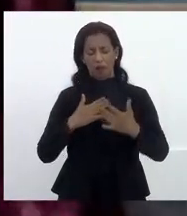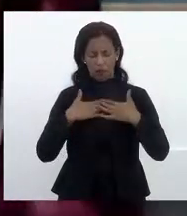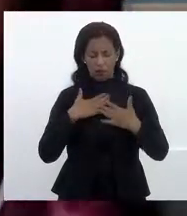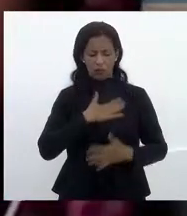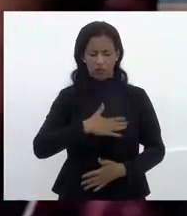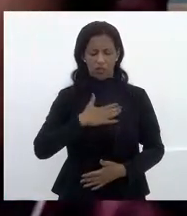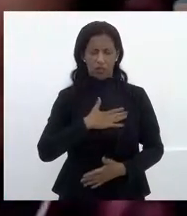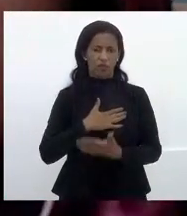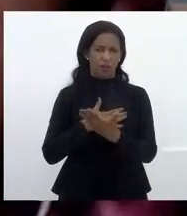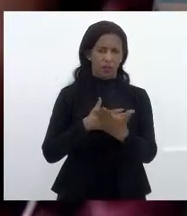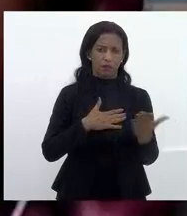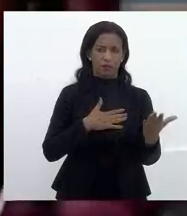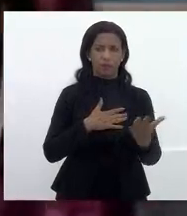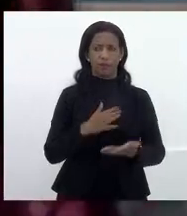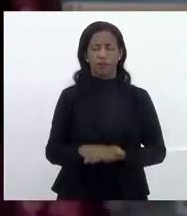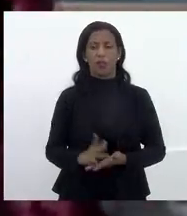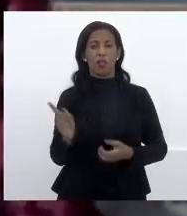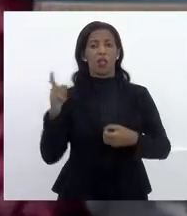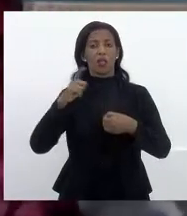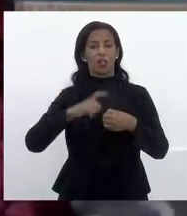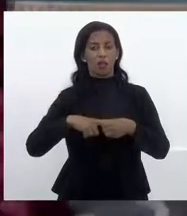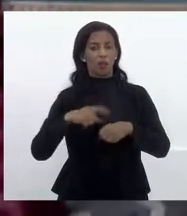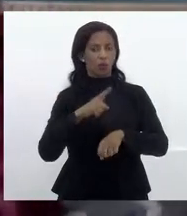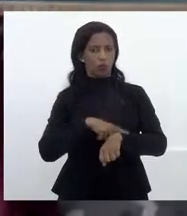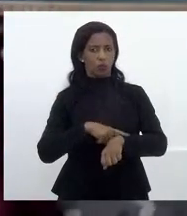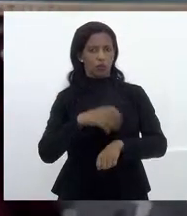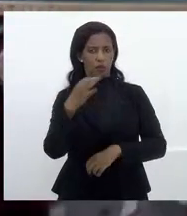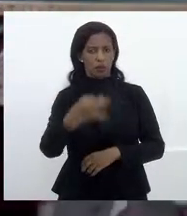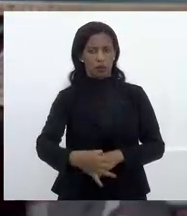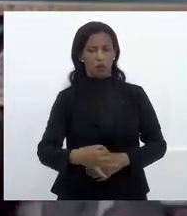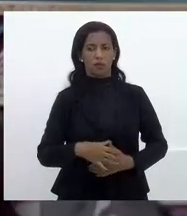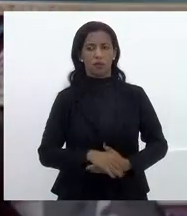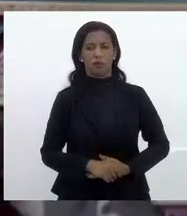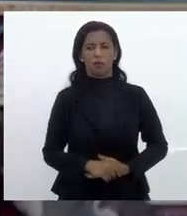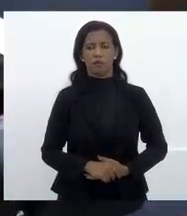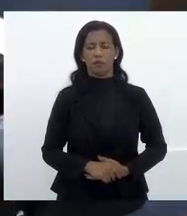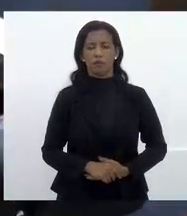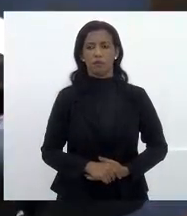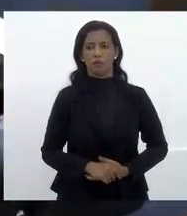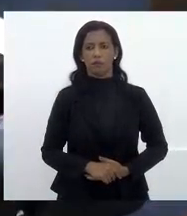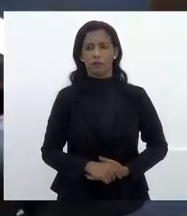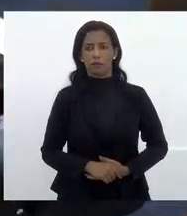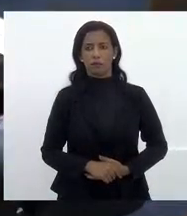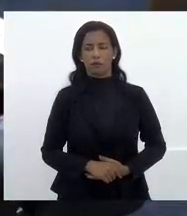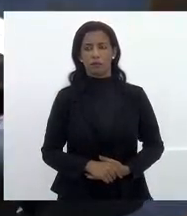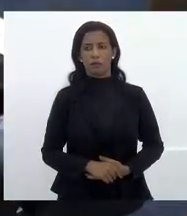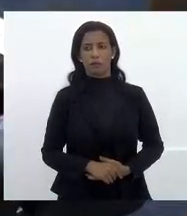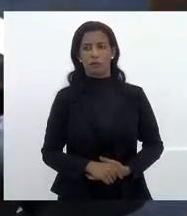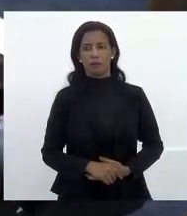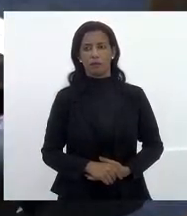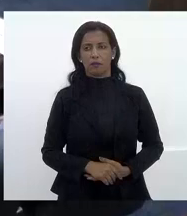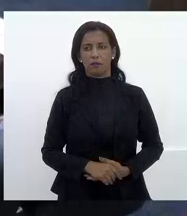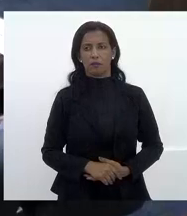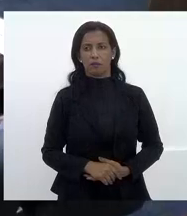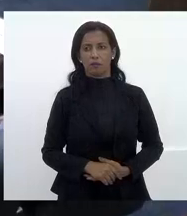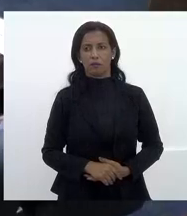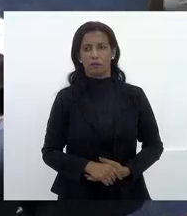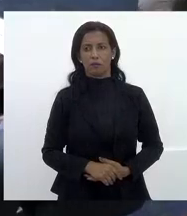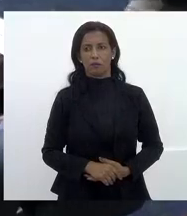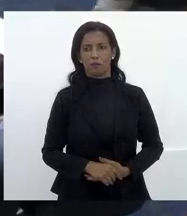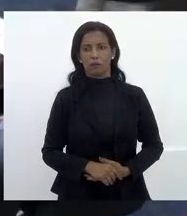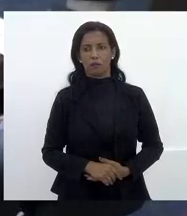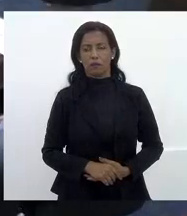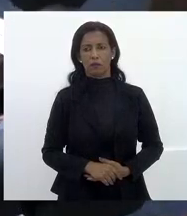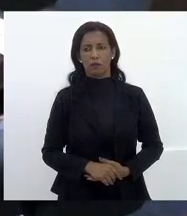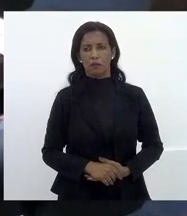contemplada pelas falas anteriores e volto a falar no momento oportuno eu também vou retirar